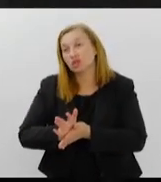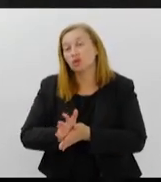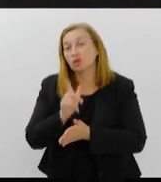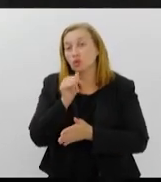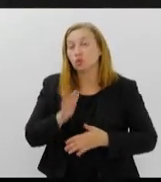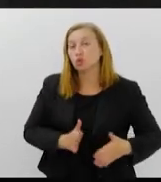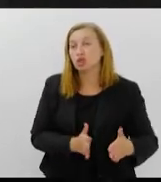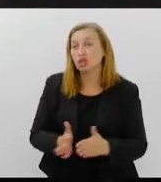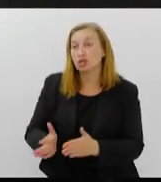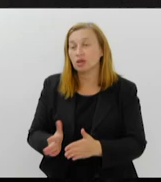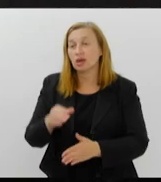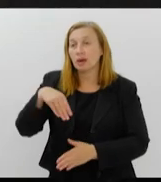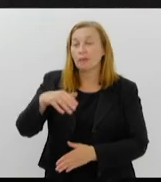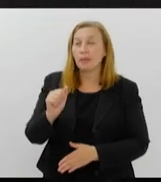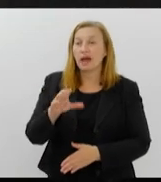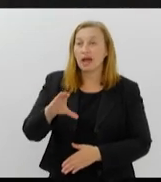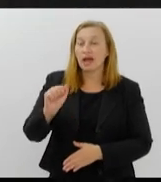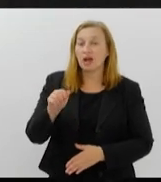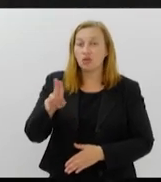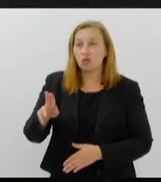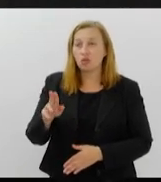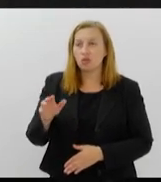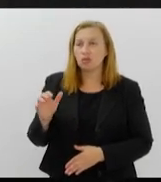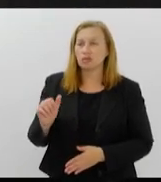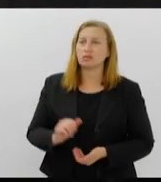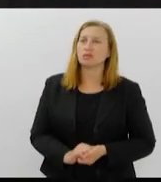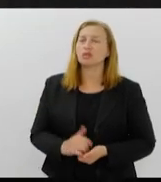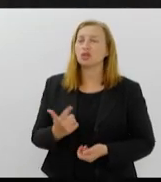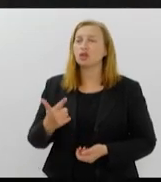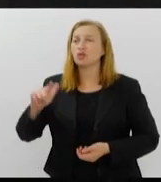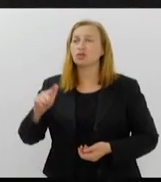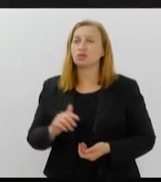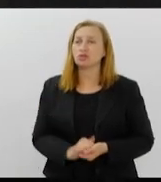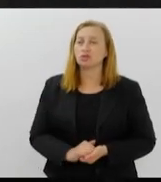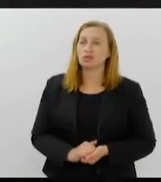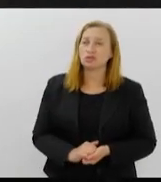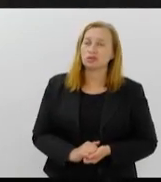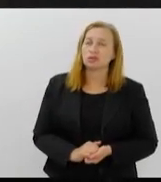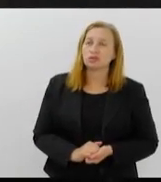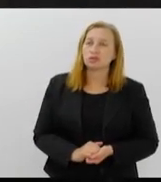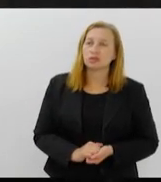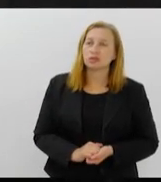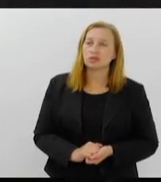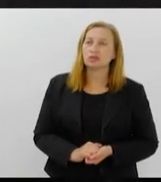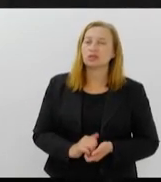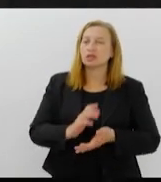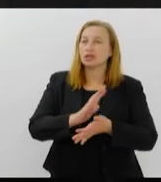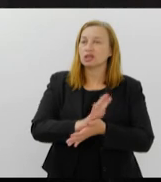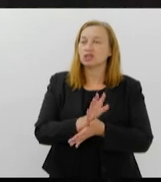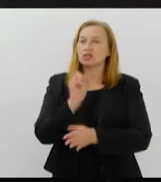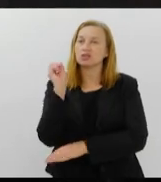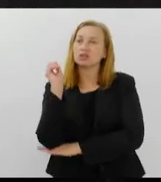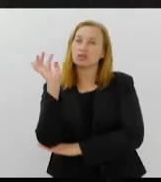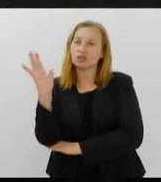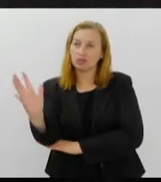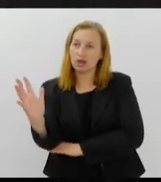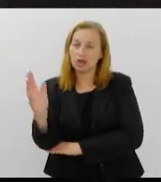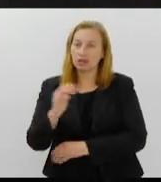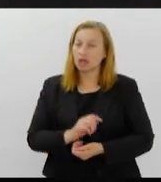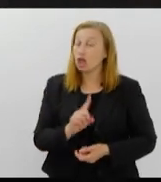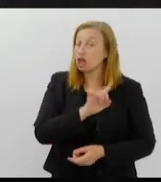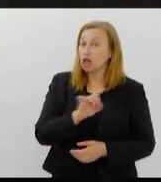rios Macacu e Guapiaçu, processo que inclui a devastação das matas ciliares, o